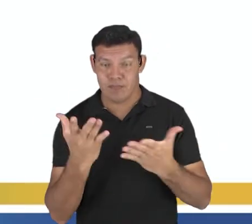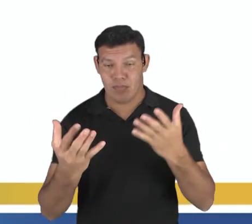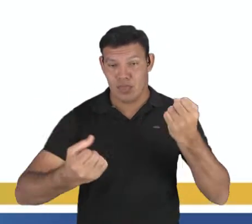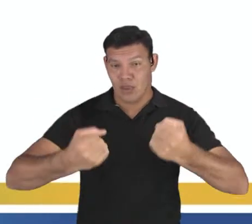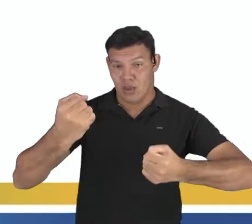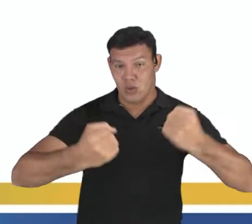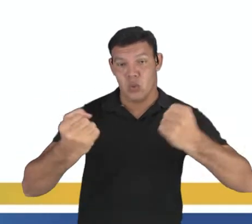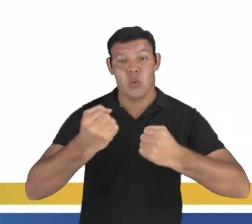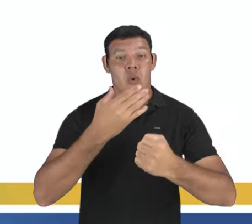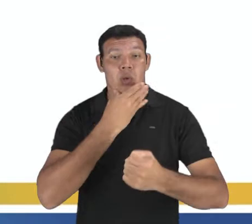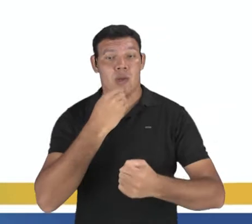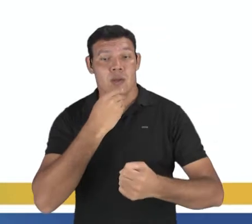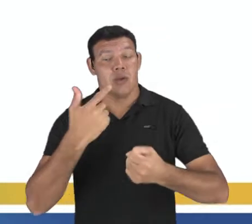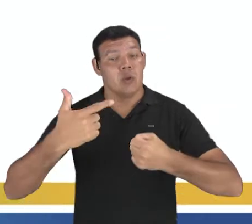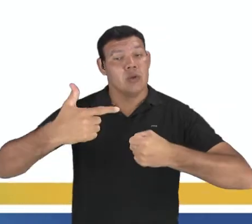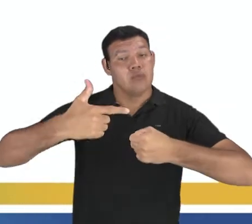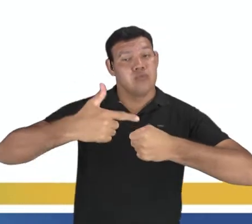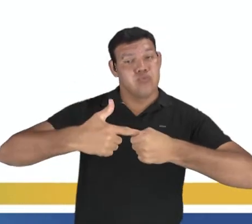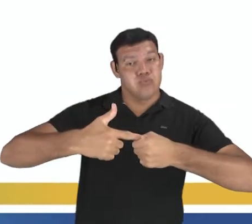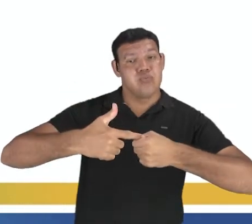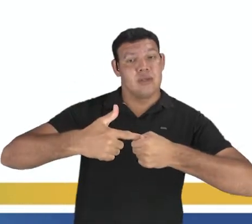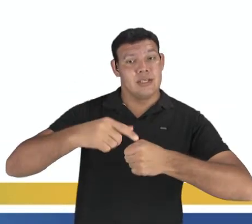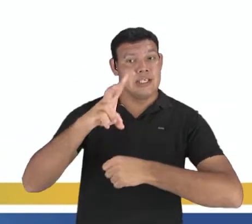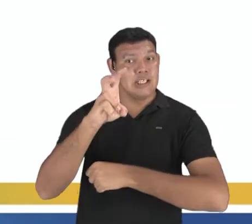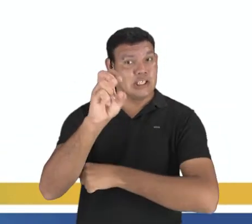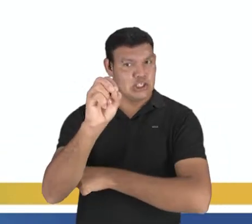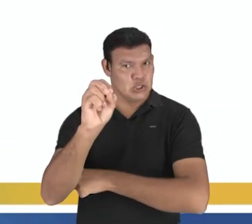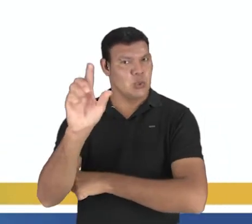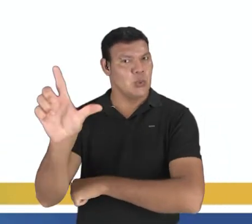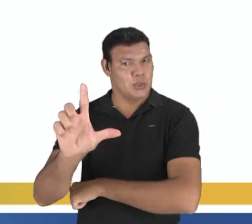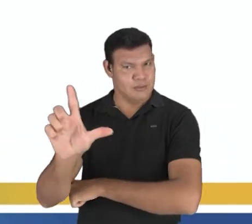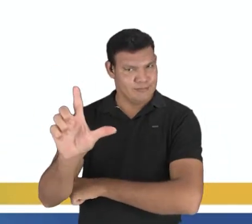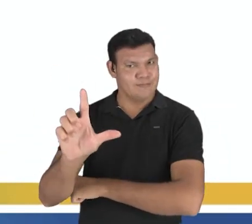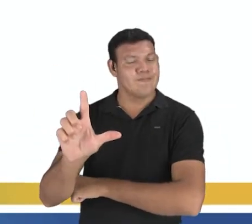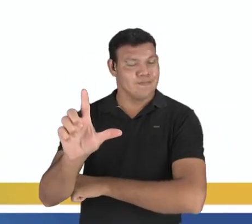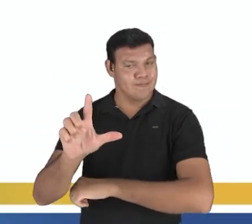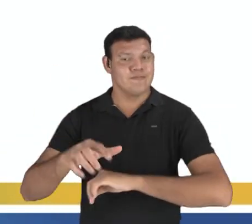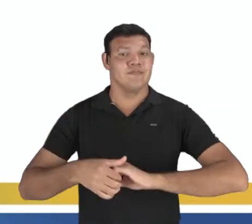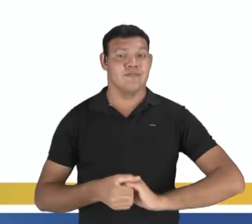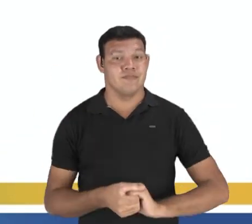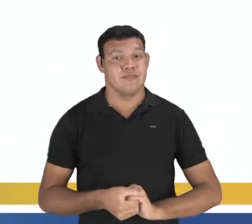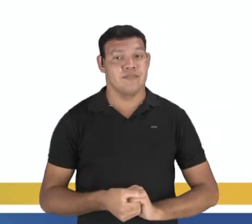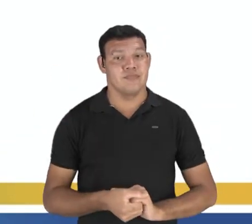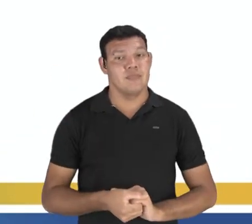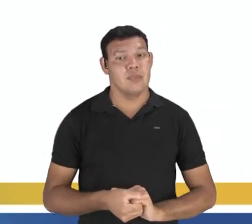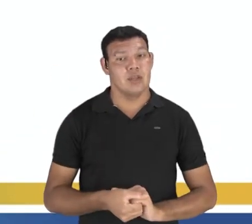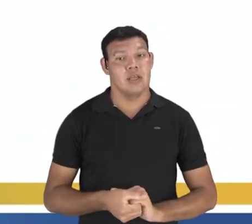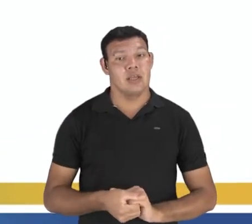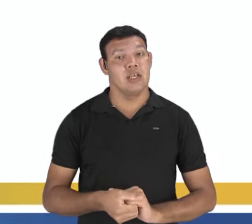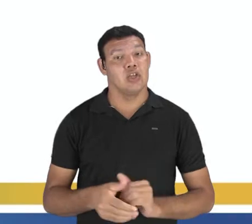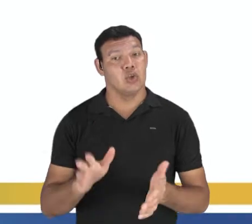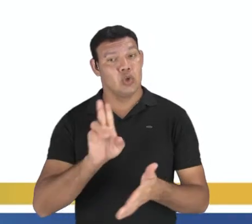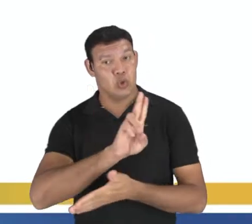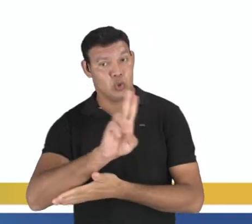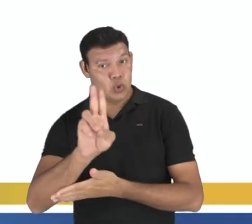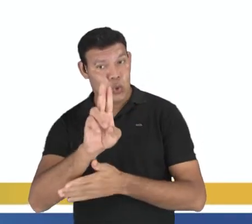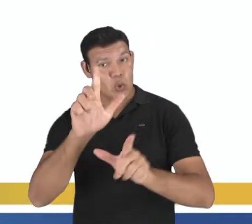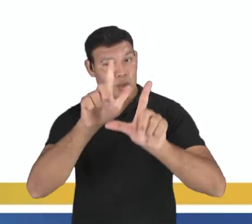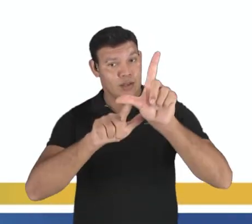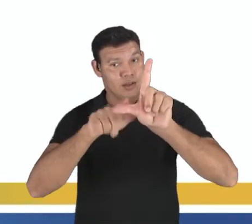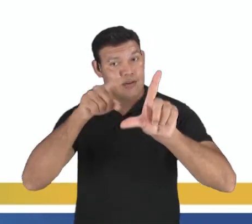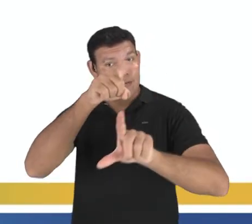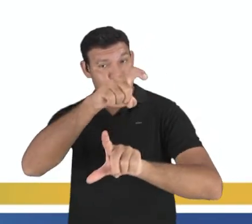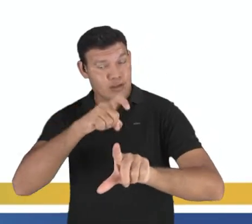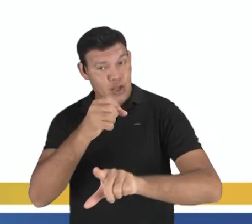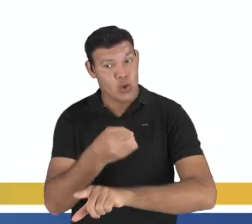de Guilherme foi abastecido com 50 litros de combustível. E aí vamos chamar o X de